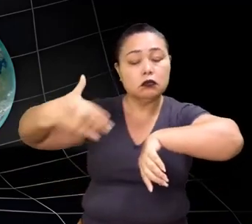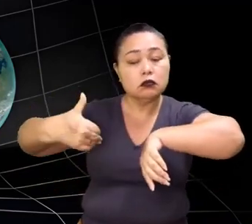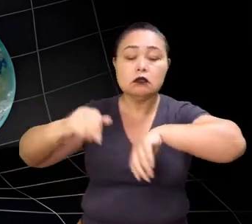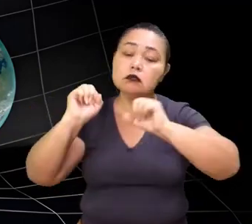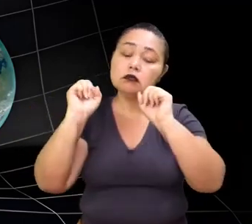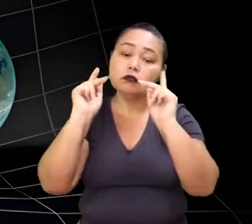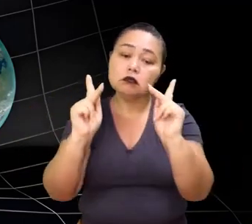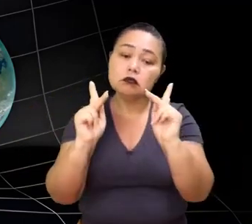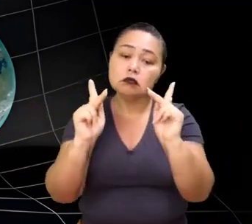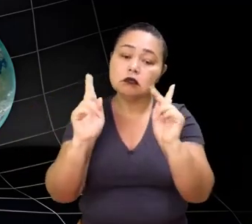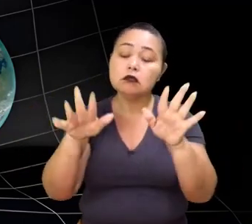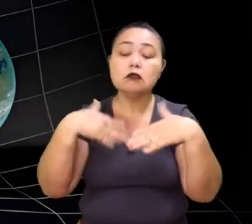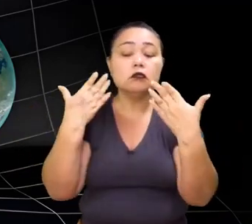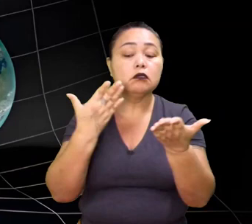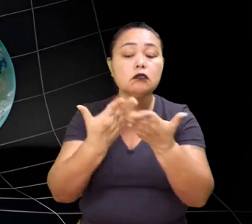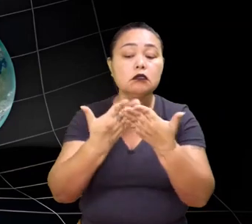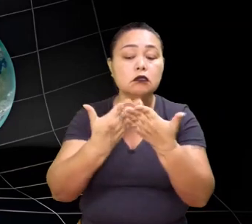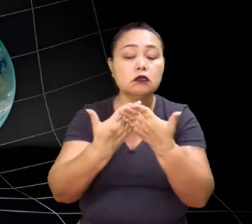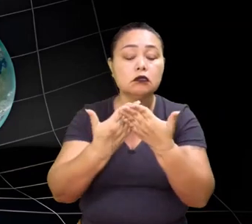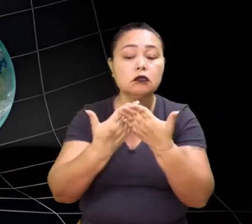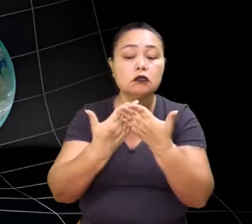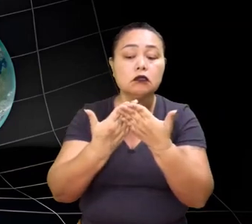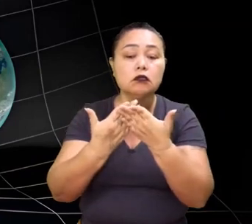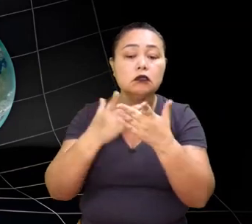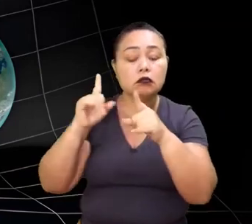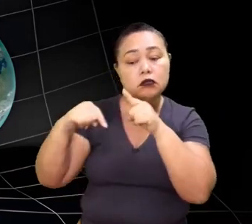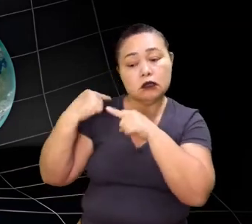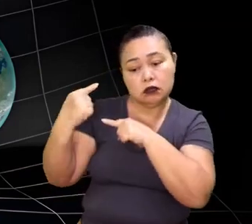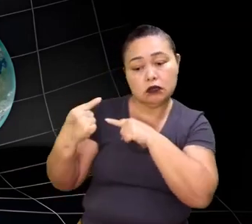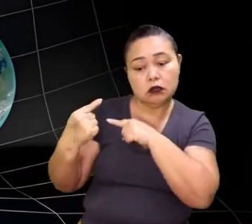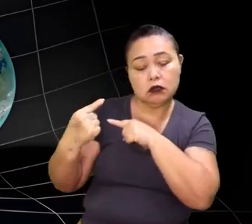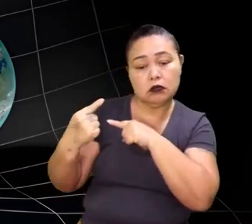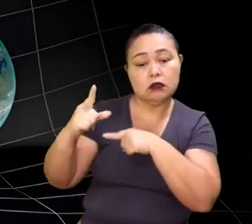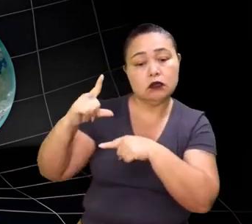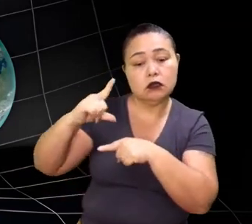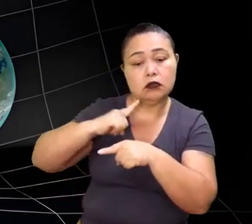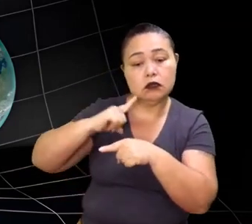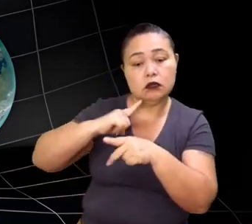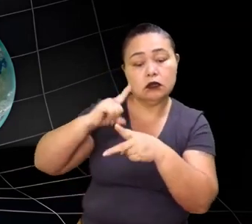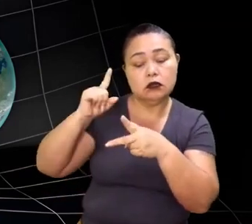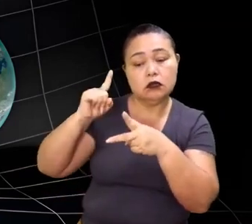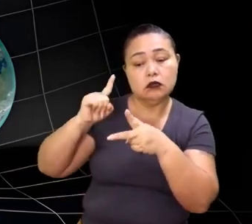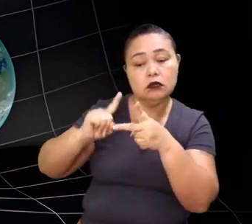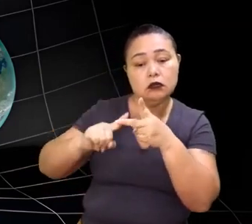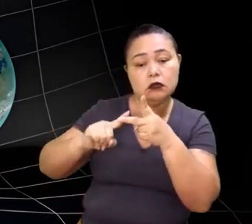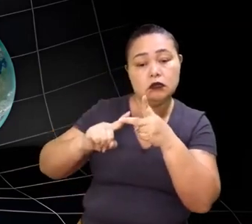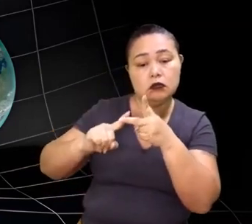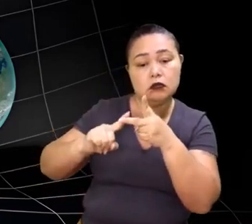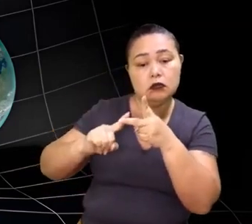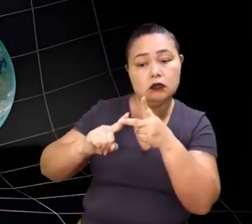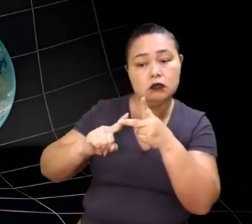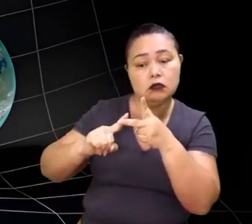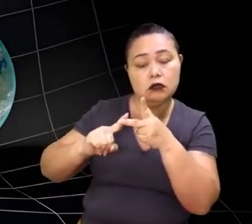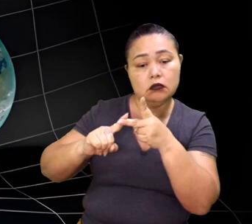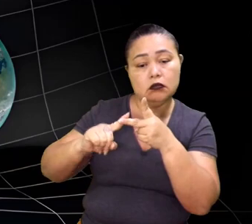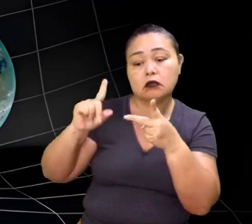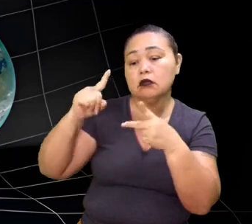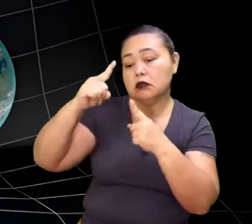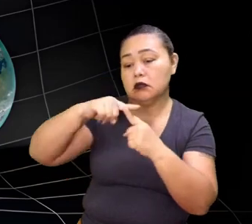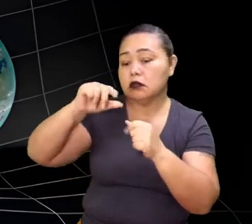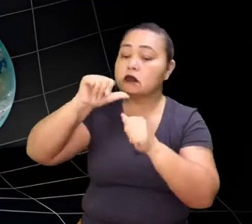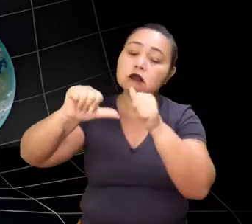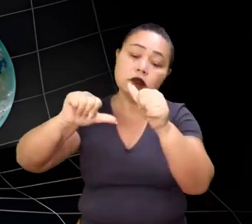então essa aula segundo a outra vocês viram nós tivemos eh falando lá um pouquinho sobre todos os tipos de